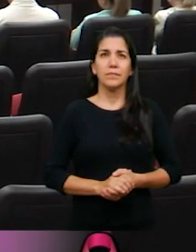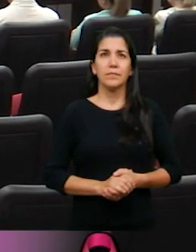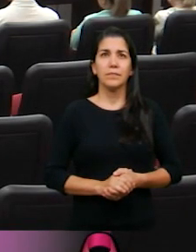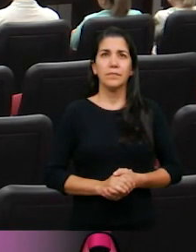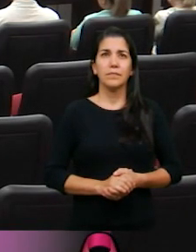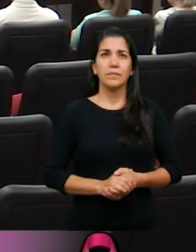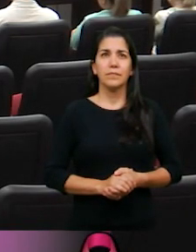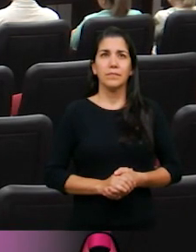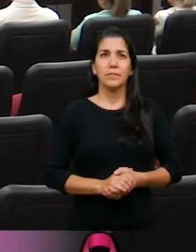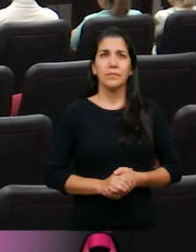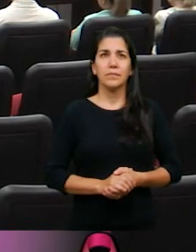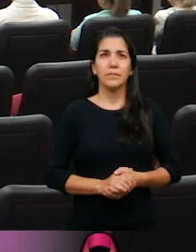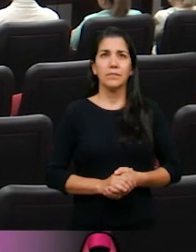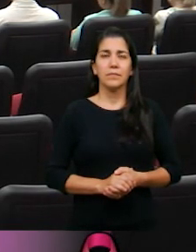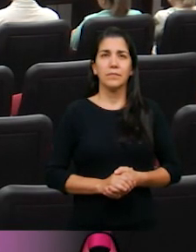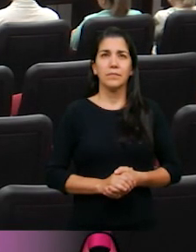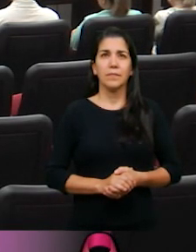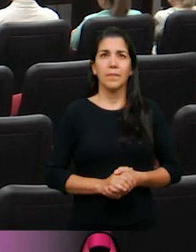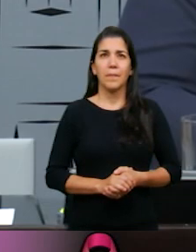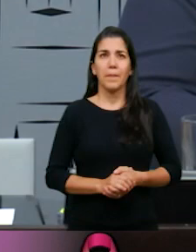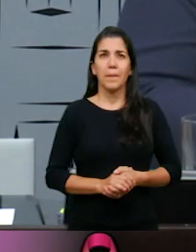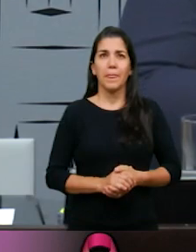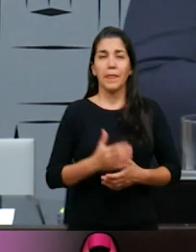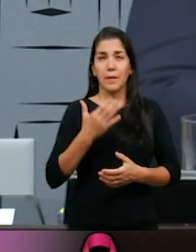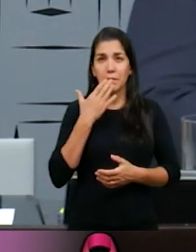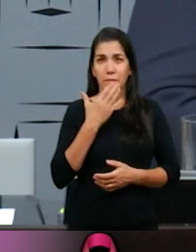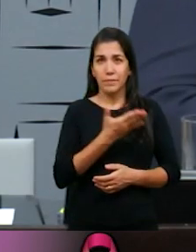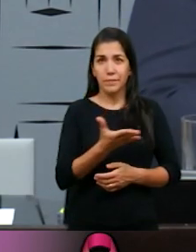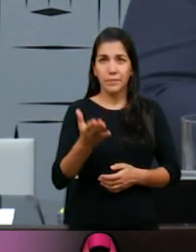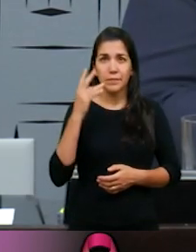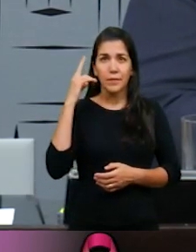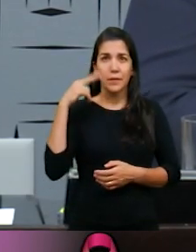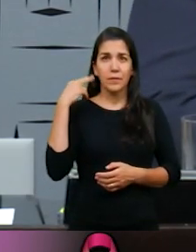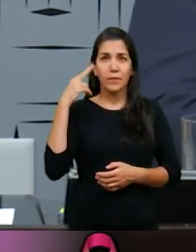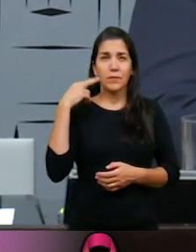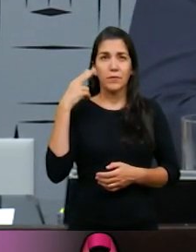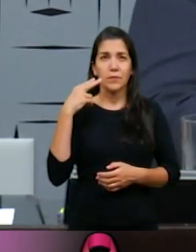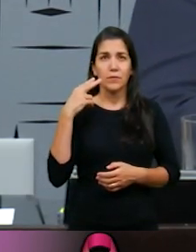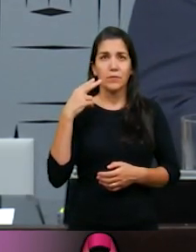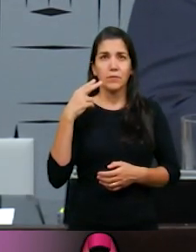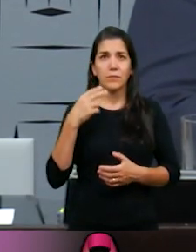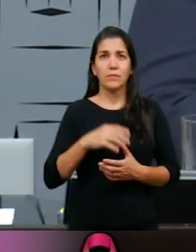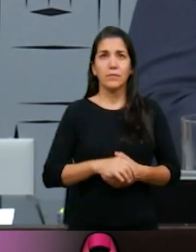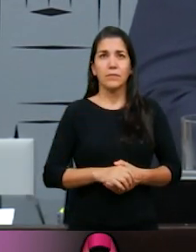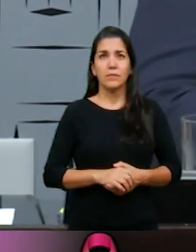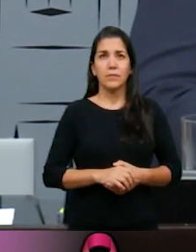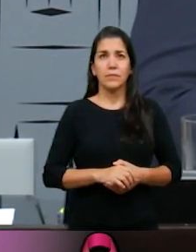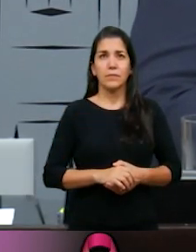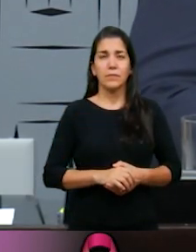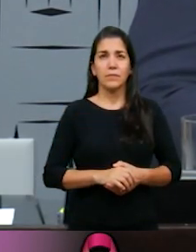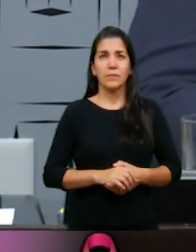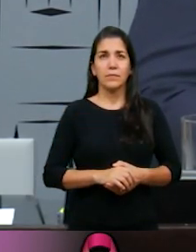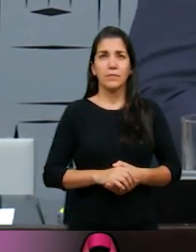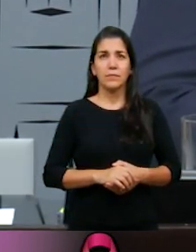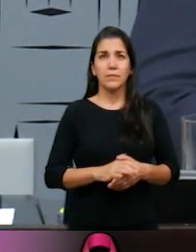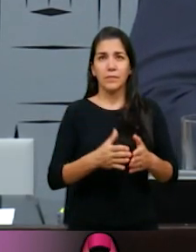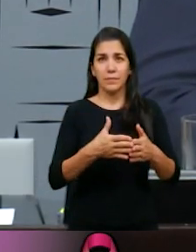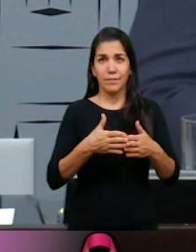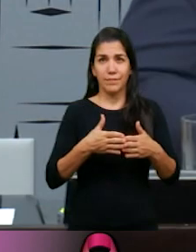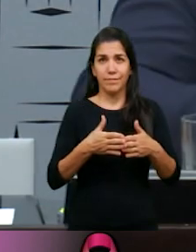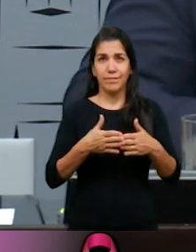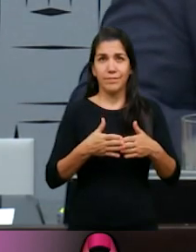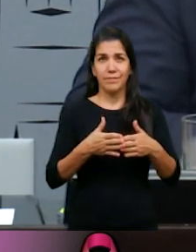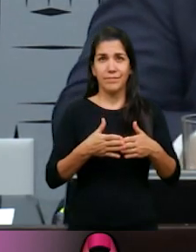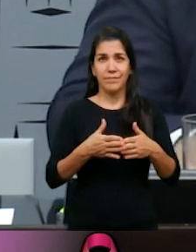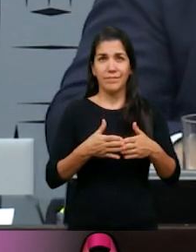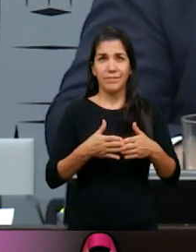Eu gostaria de pedir aos vereadores, por gentileza, senhores vereadores, por gentileza, baixar